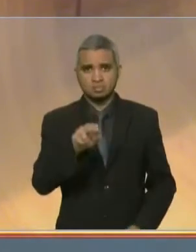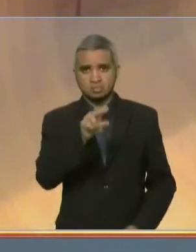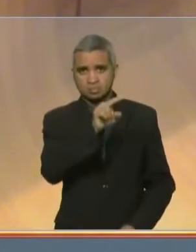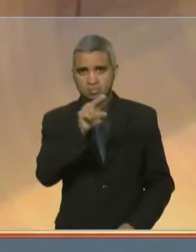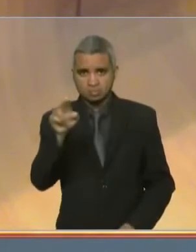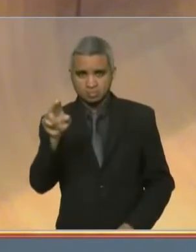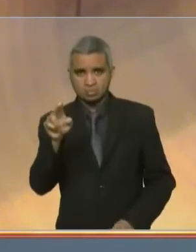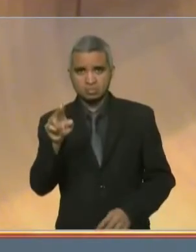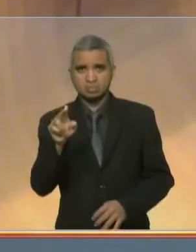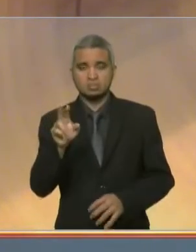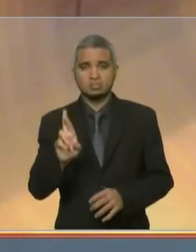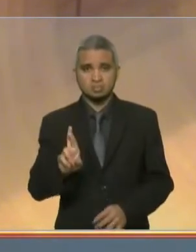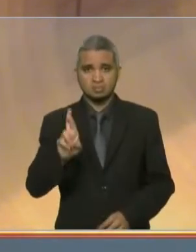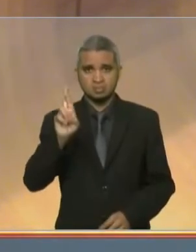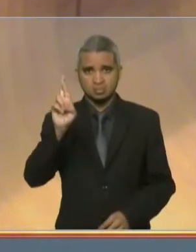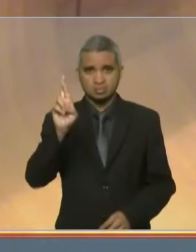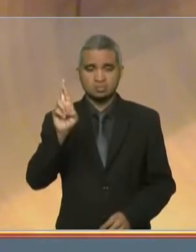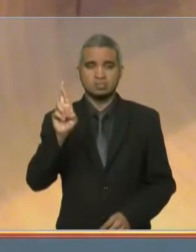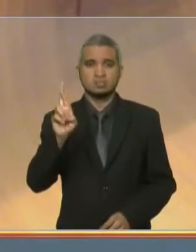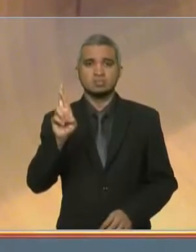o arcebispo metropolitano,